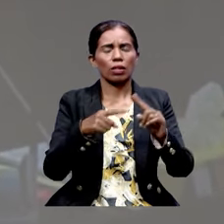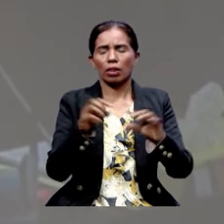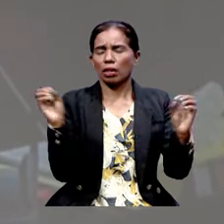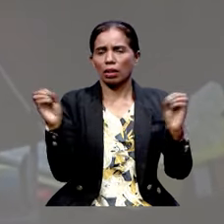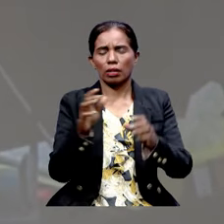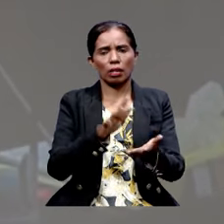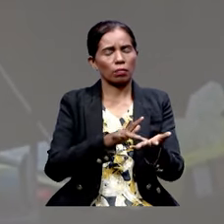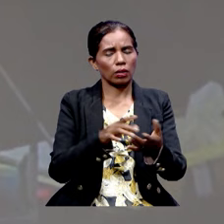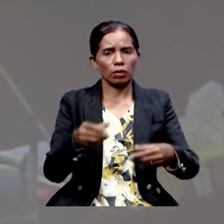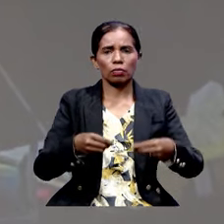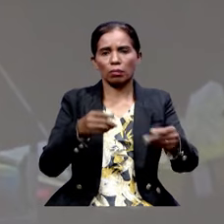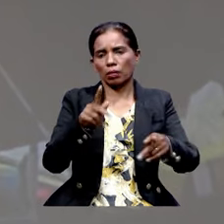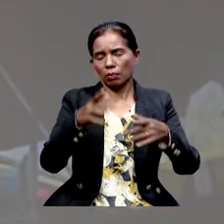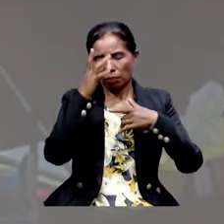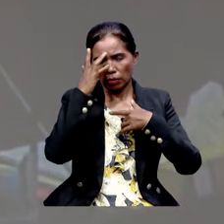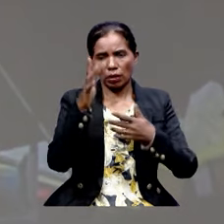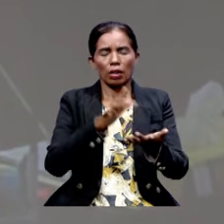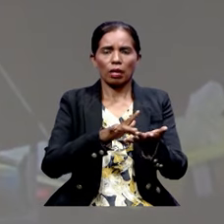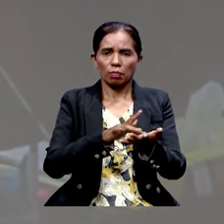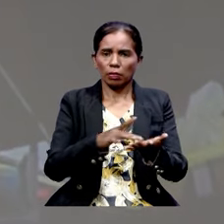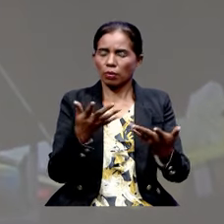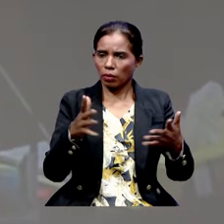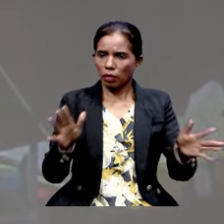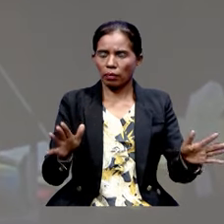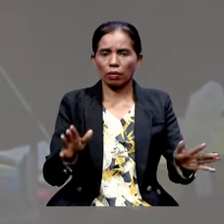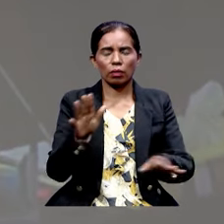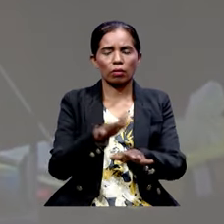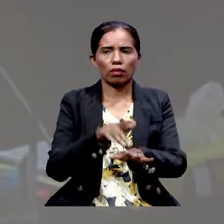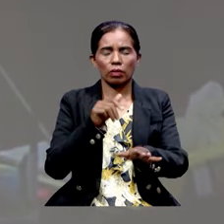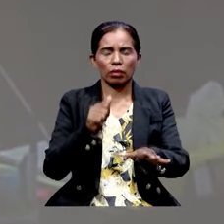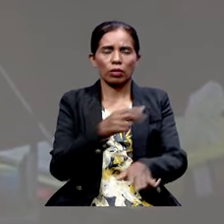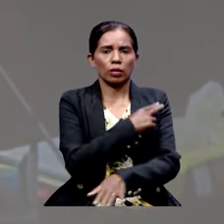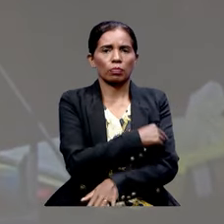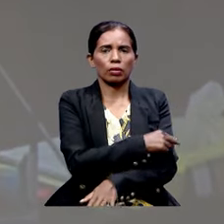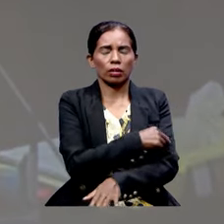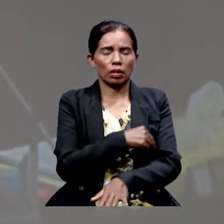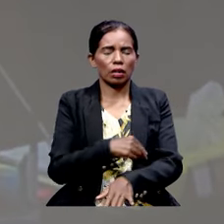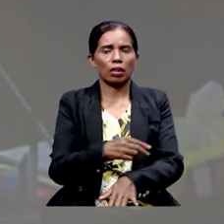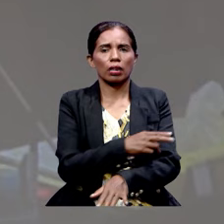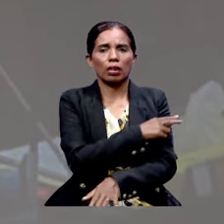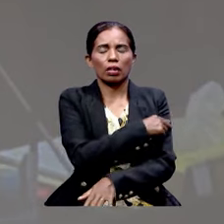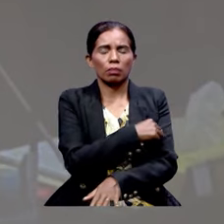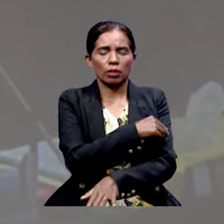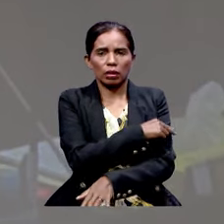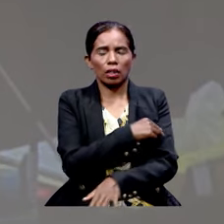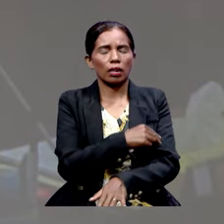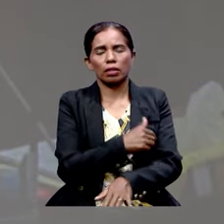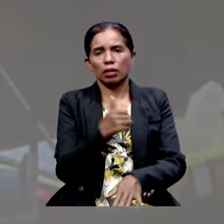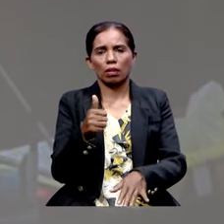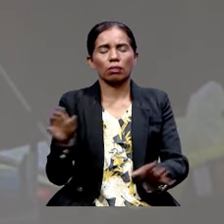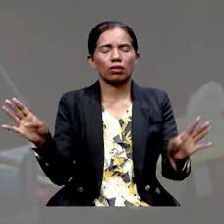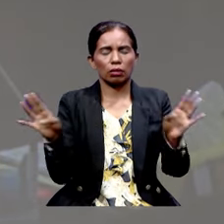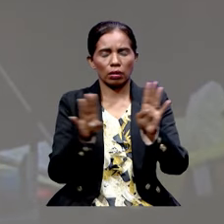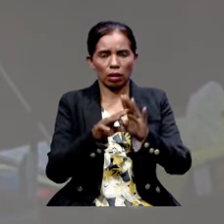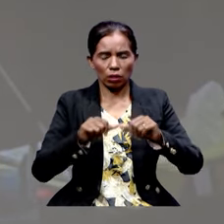ba paciente. Ko estoka e moro laia afeta fale ba posto saúde balon la bela ona continua alo tratamento ba paciente